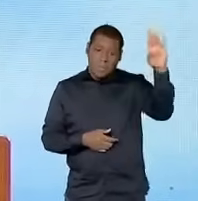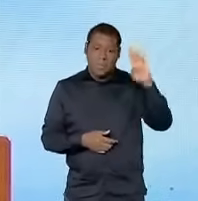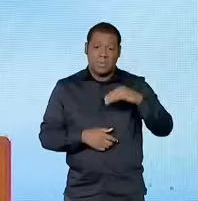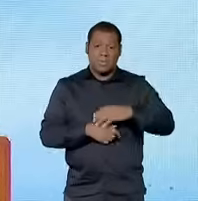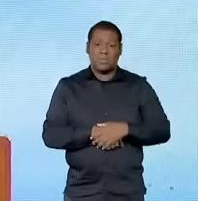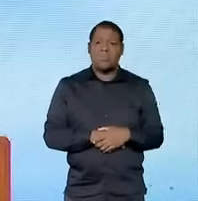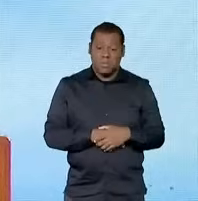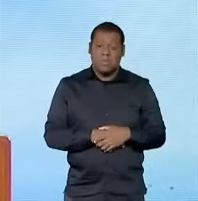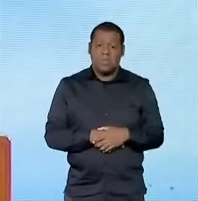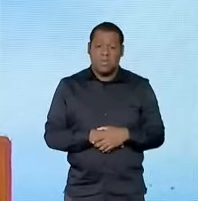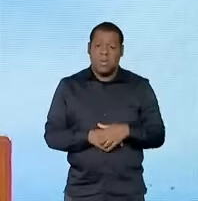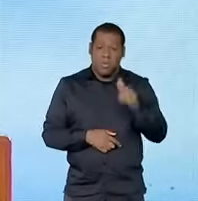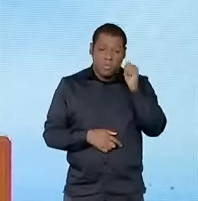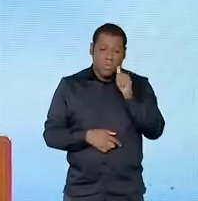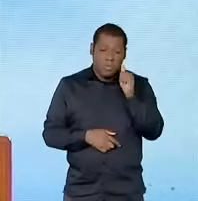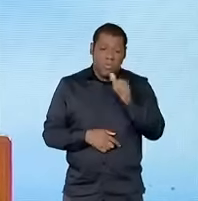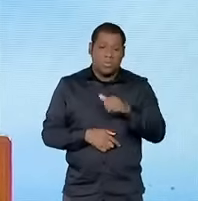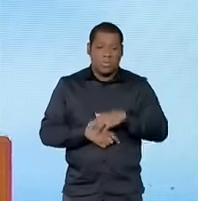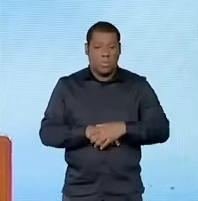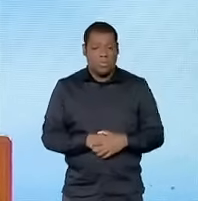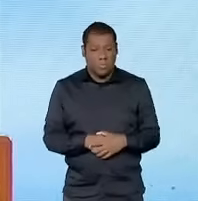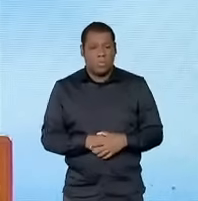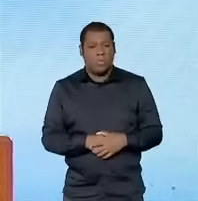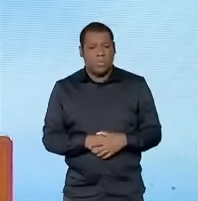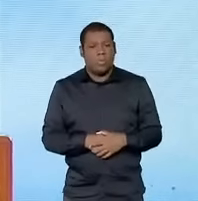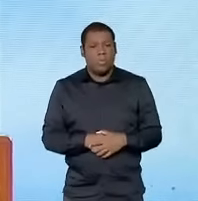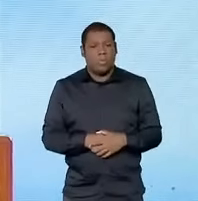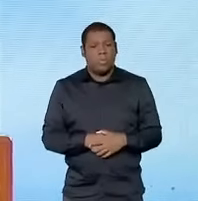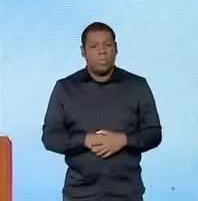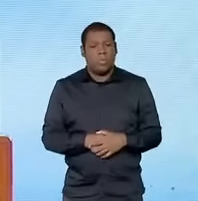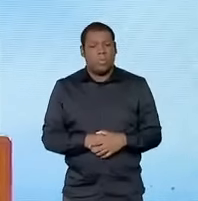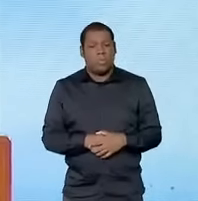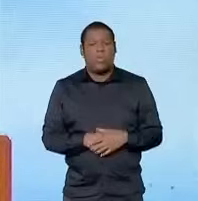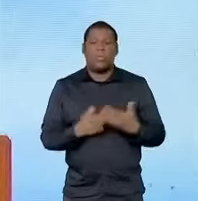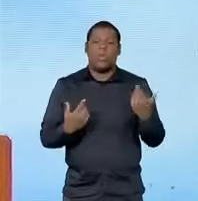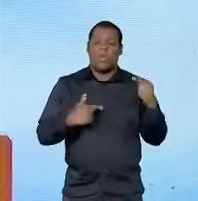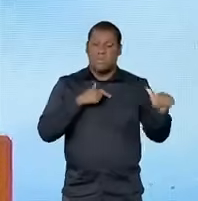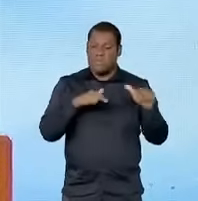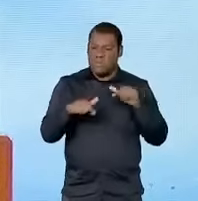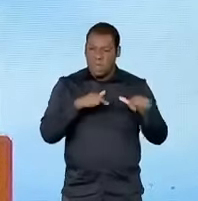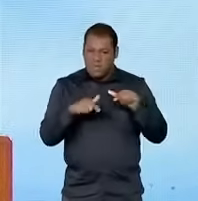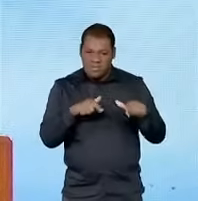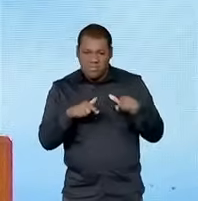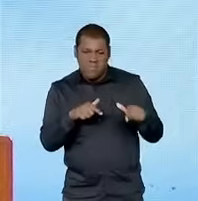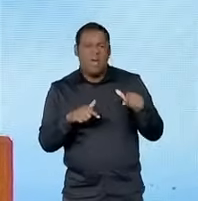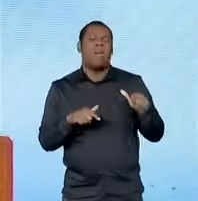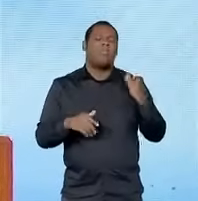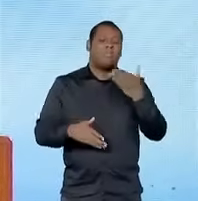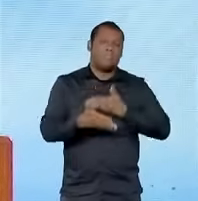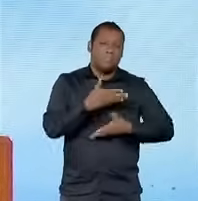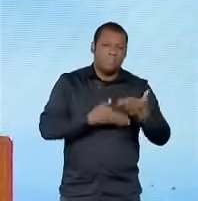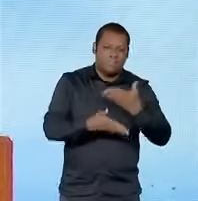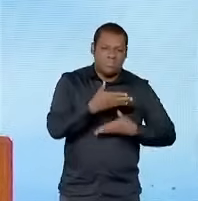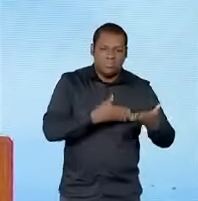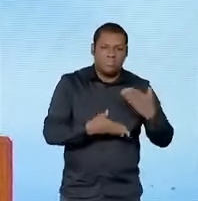para nós mulheres. Esse resultado é fruto do trabalho coletivo, feito às muitas